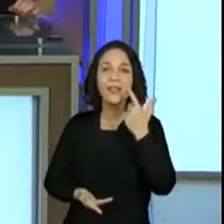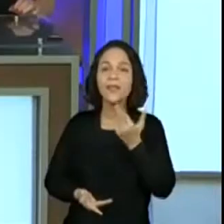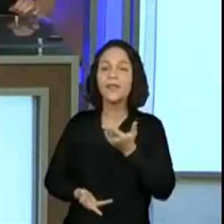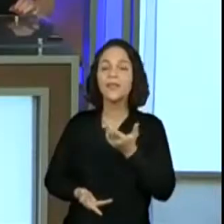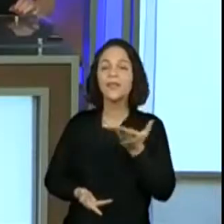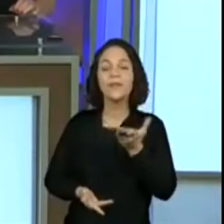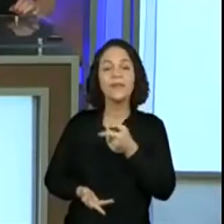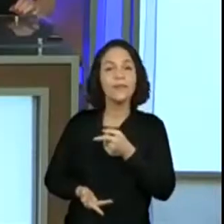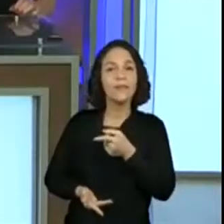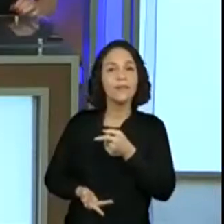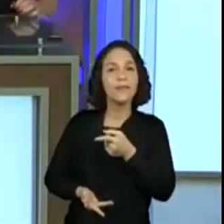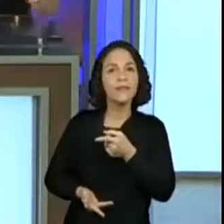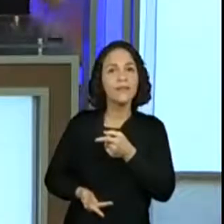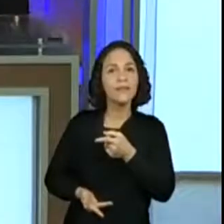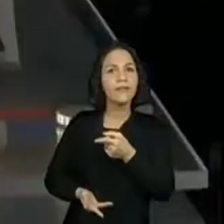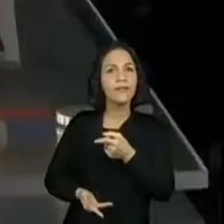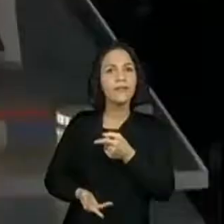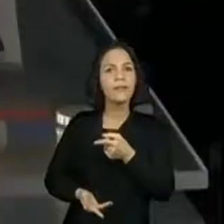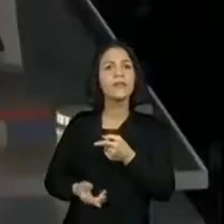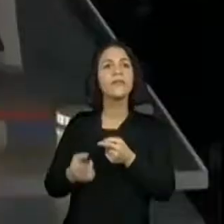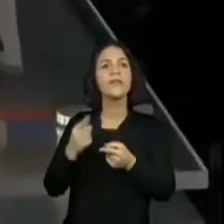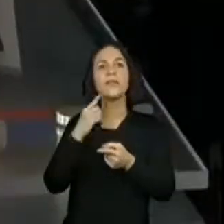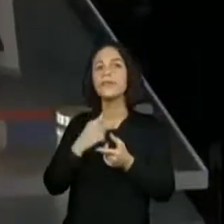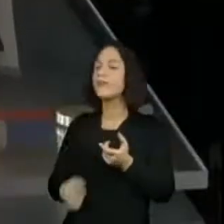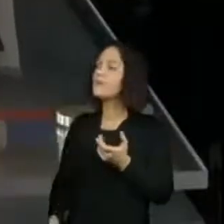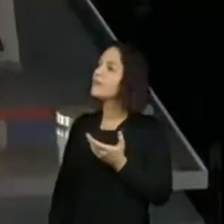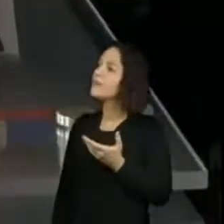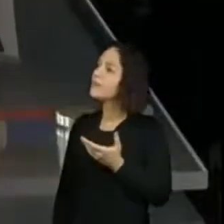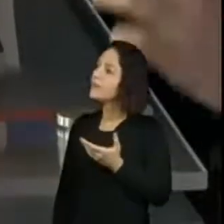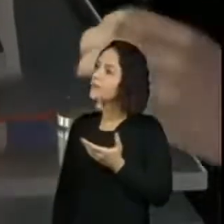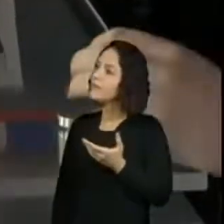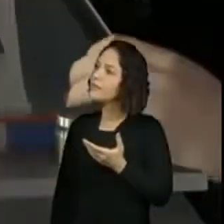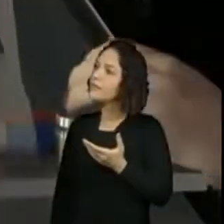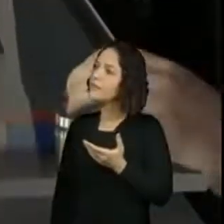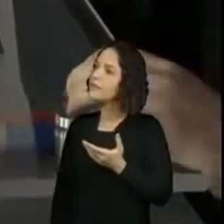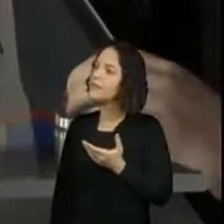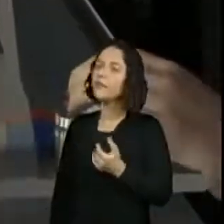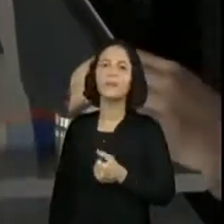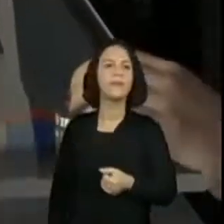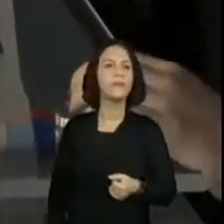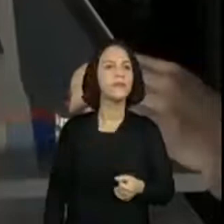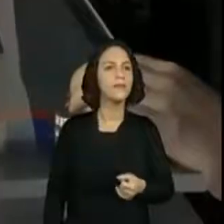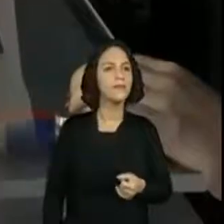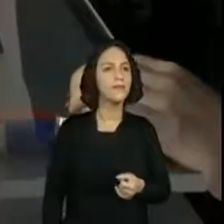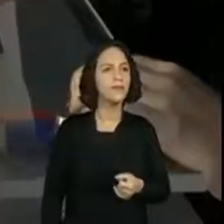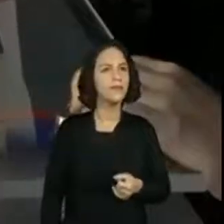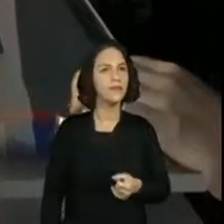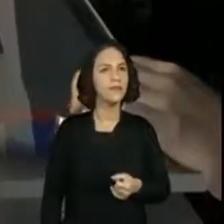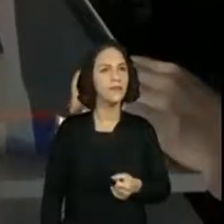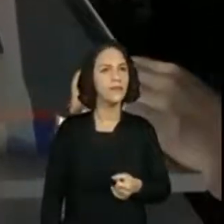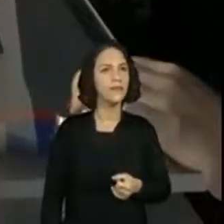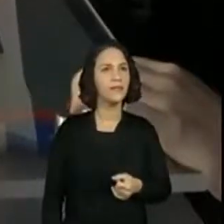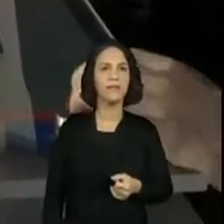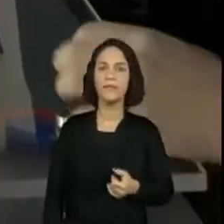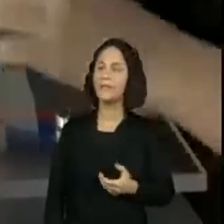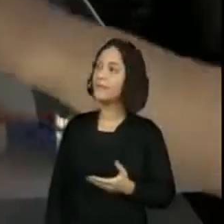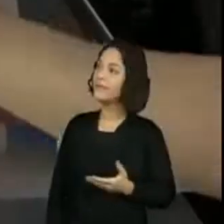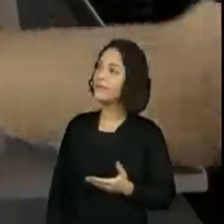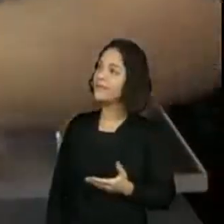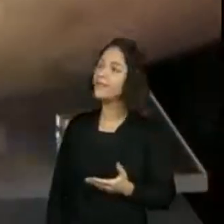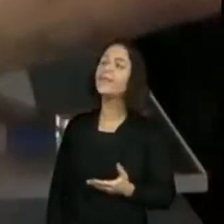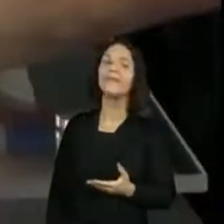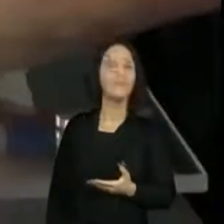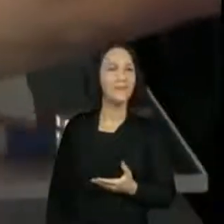maldade. Continua sem imagens, eu não sei o que elas estão. Ai, meu Deus. A minha imagem está normal. Não pode misturar, eu